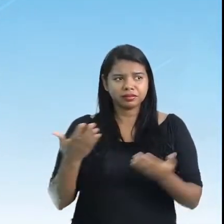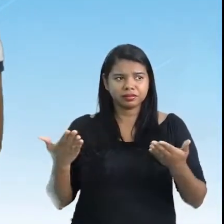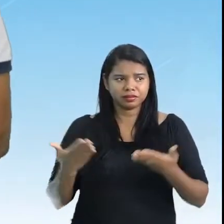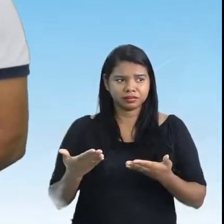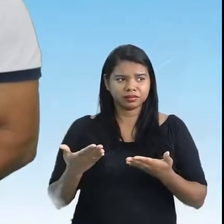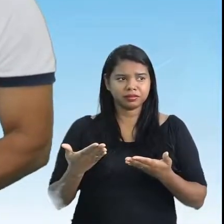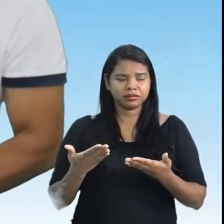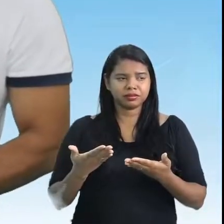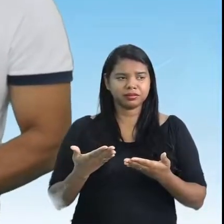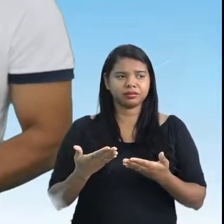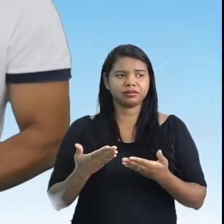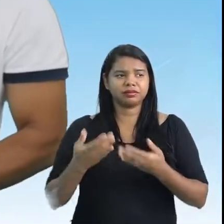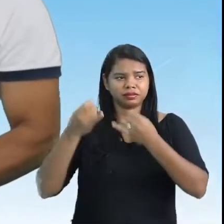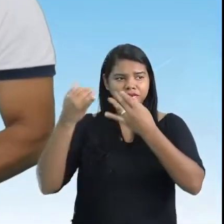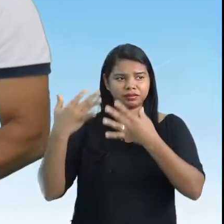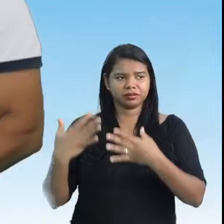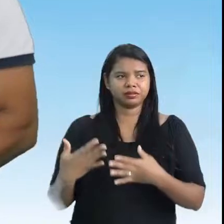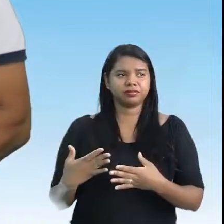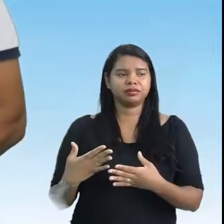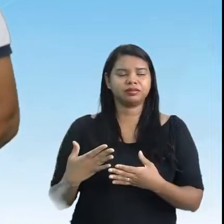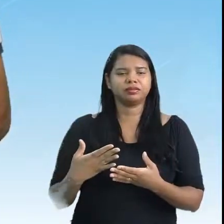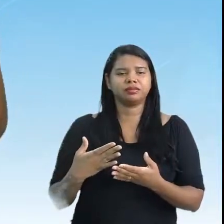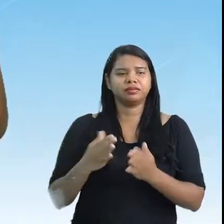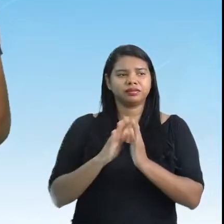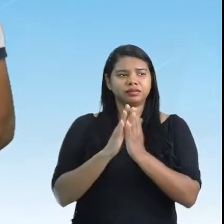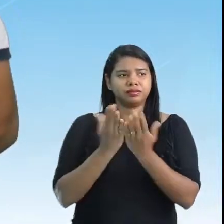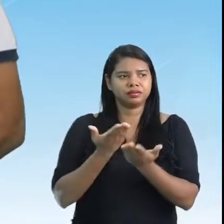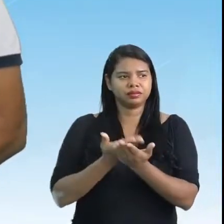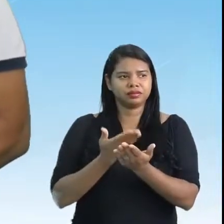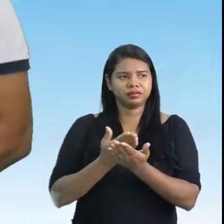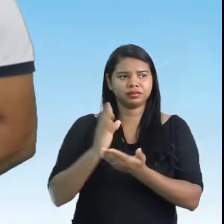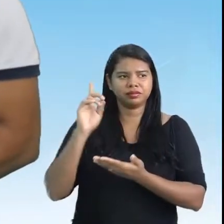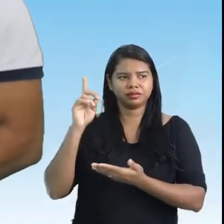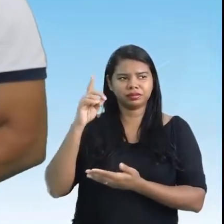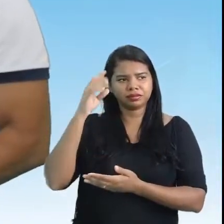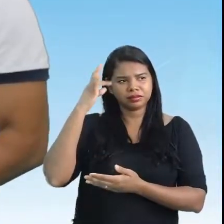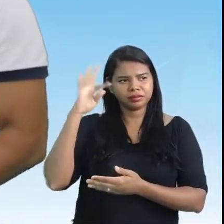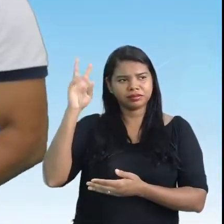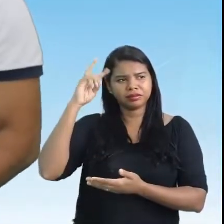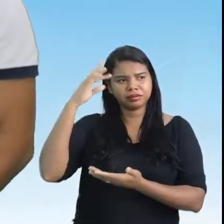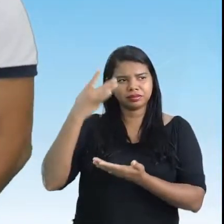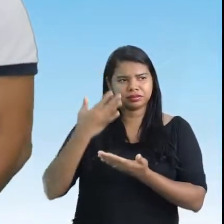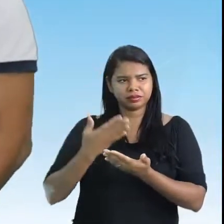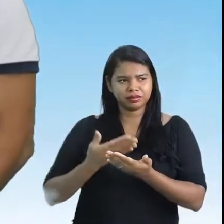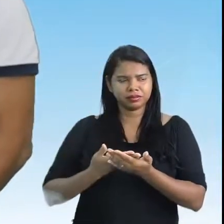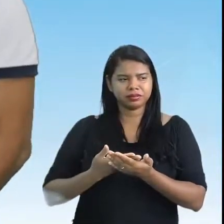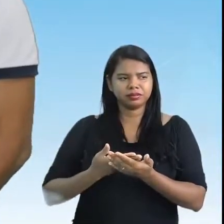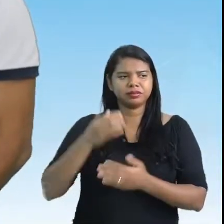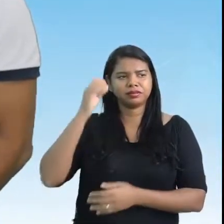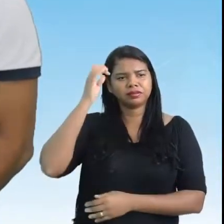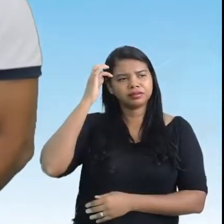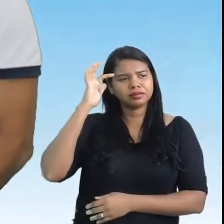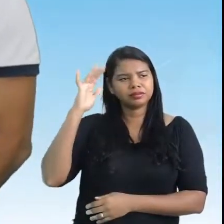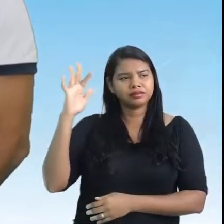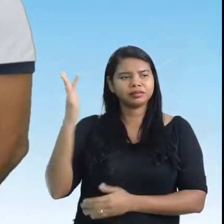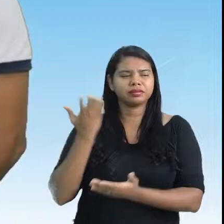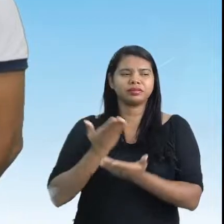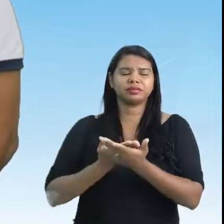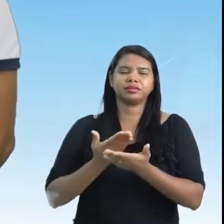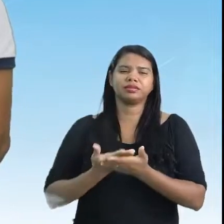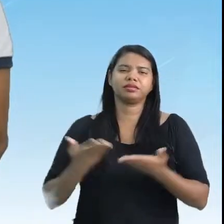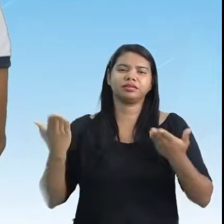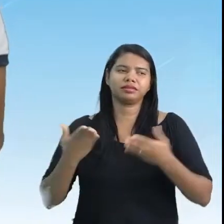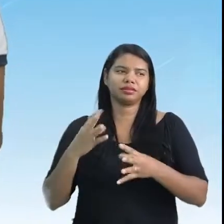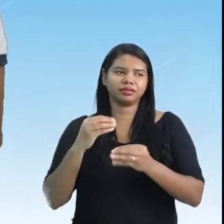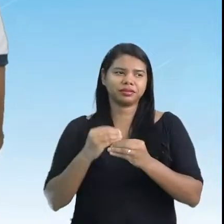que a gente vai abordar. Teologia também, Teologia. história, filosofia. Então, a aula de hoje,